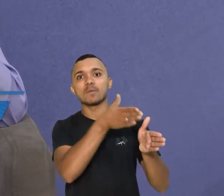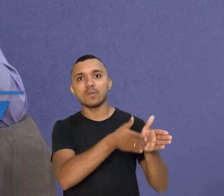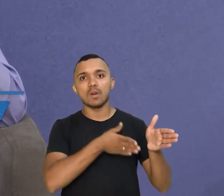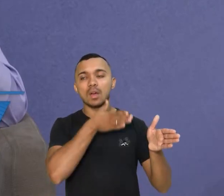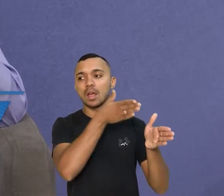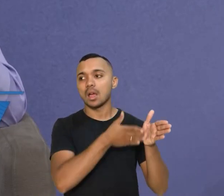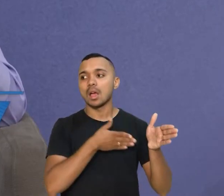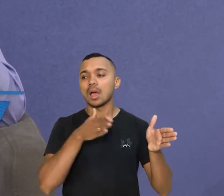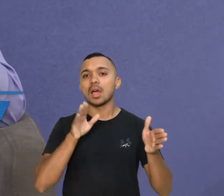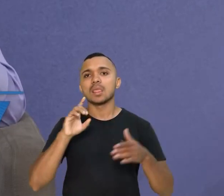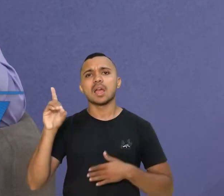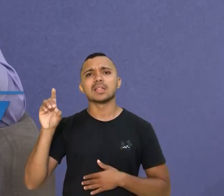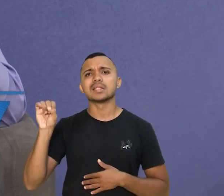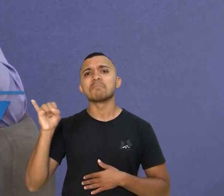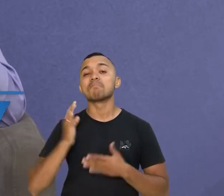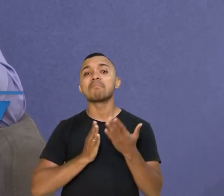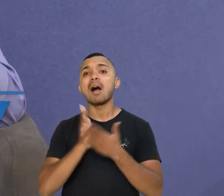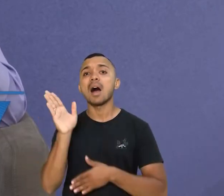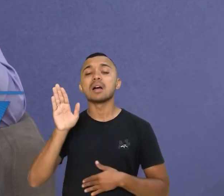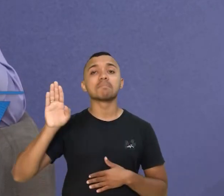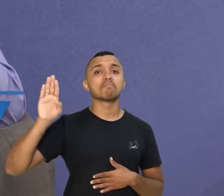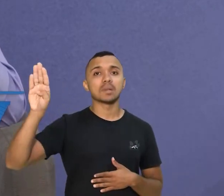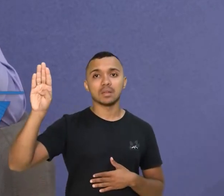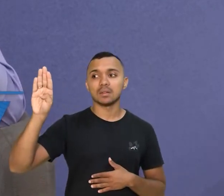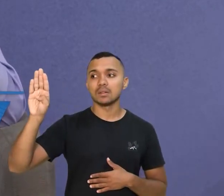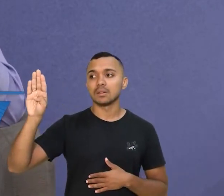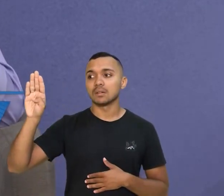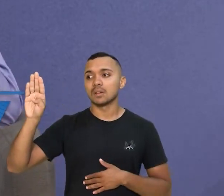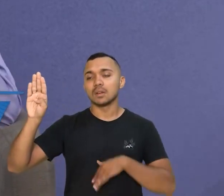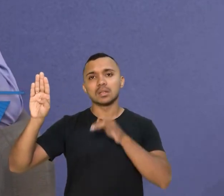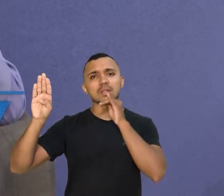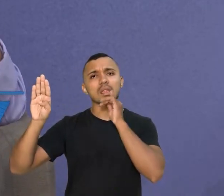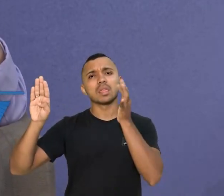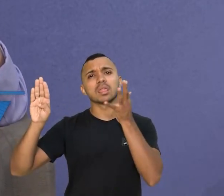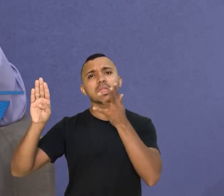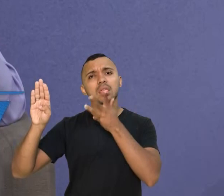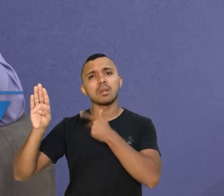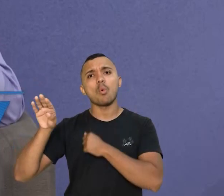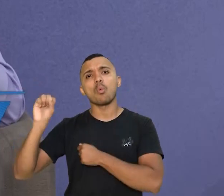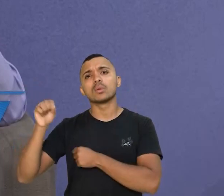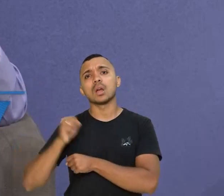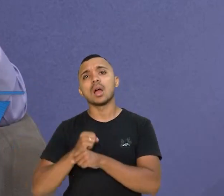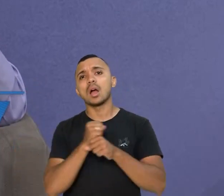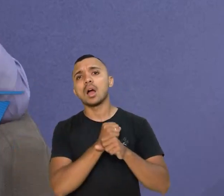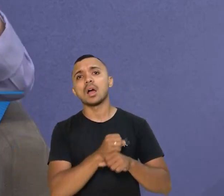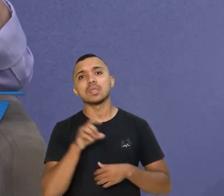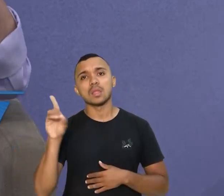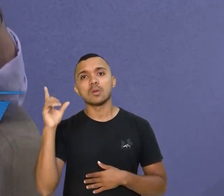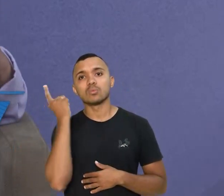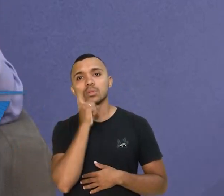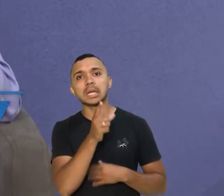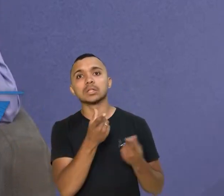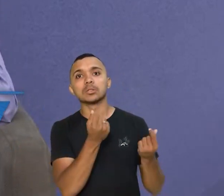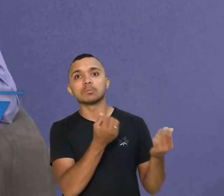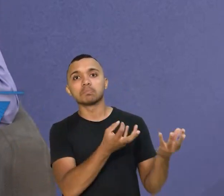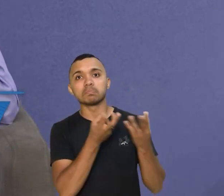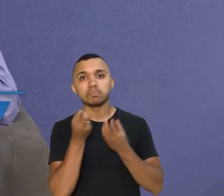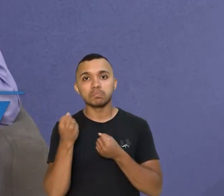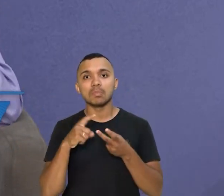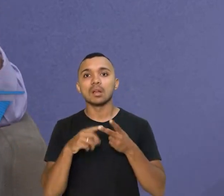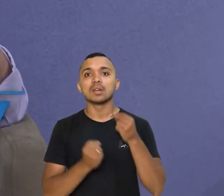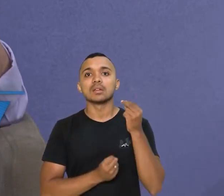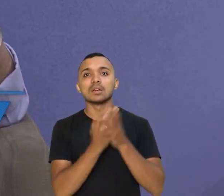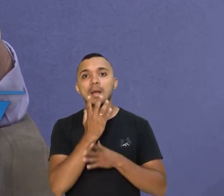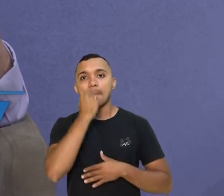se ele for para B, passar uns 10, 8 anos na B, ele vai ganhar dinheiro, ele vai consolidar um perfil